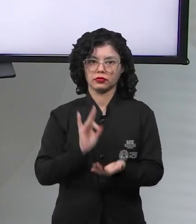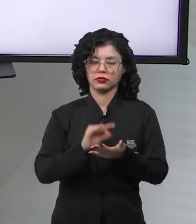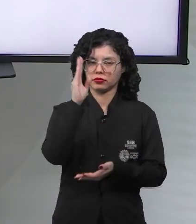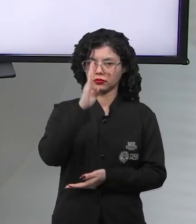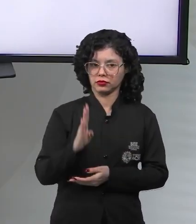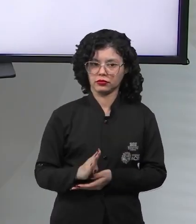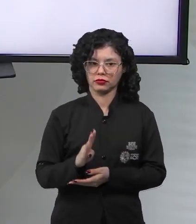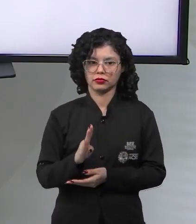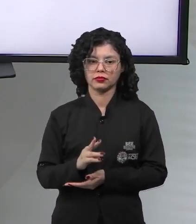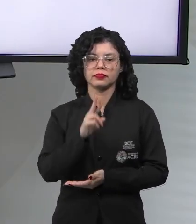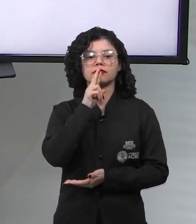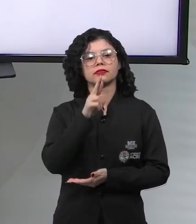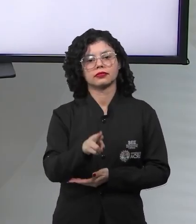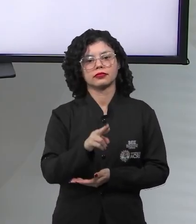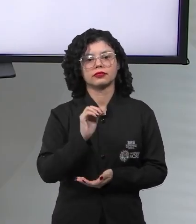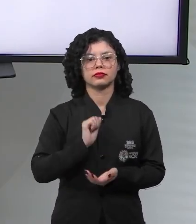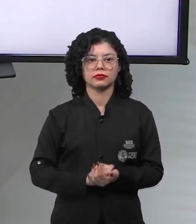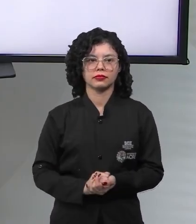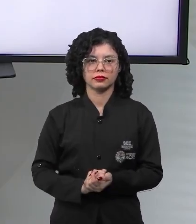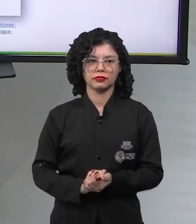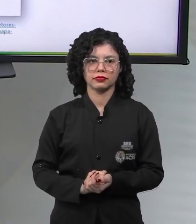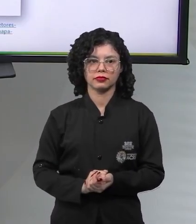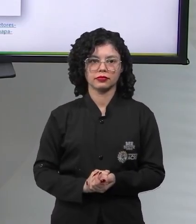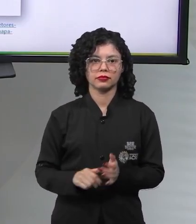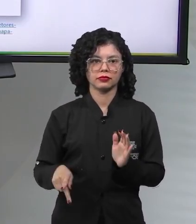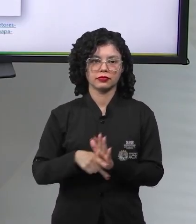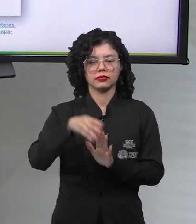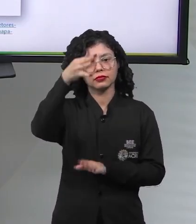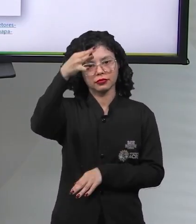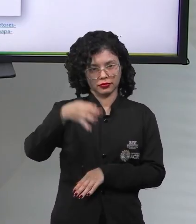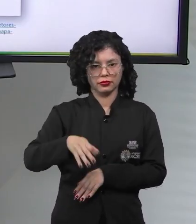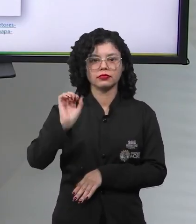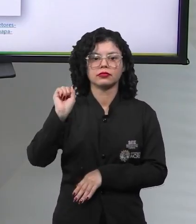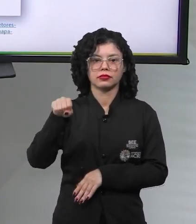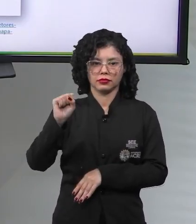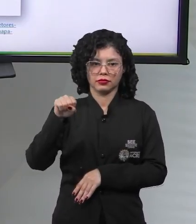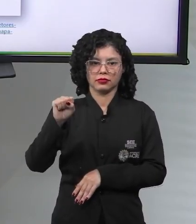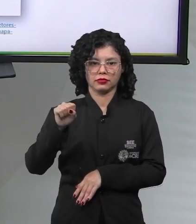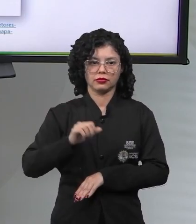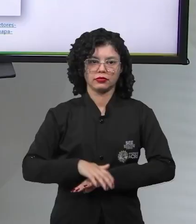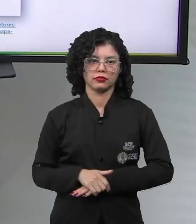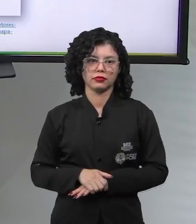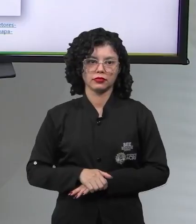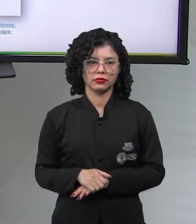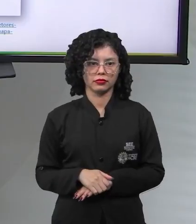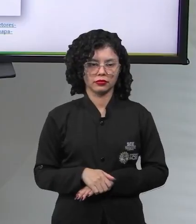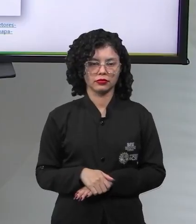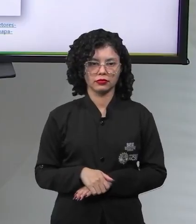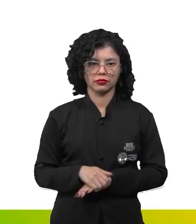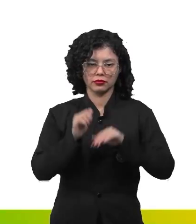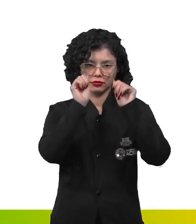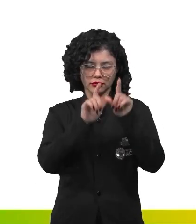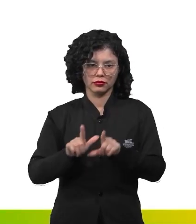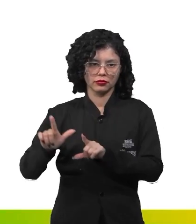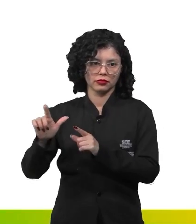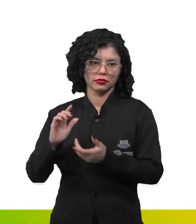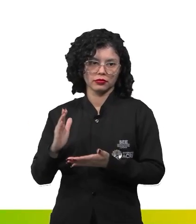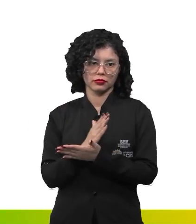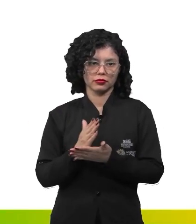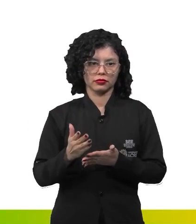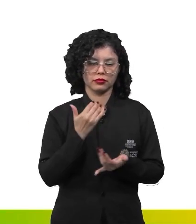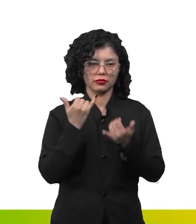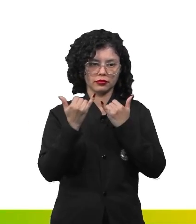Brasil e a resposta ela é absolutamente positiva. Então vamos visualizar